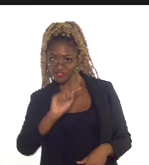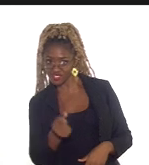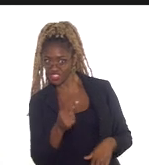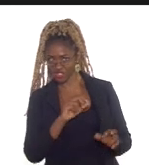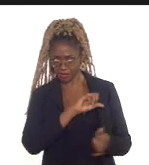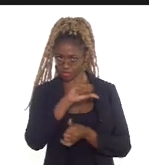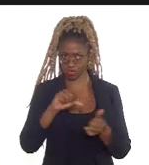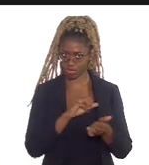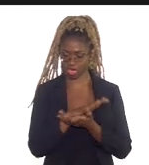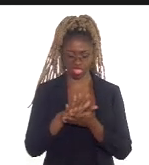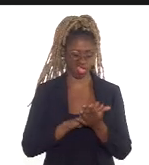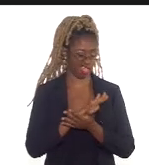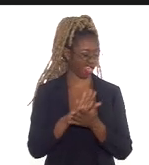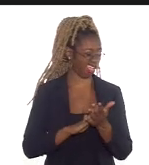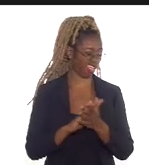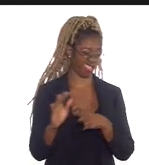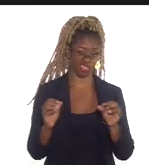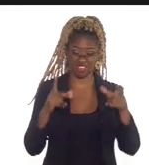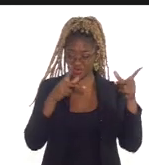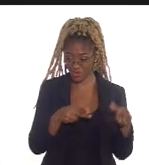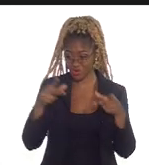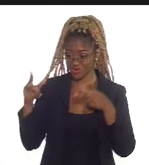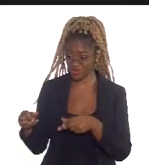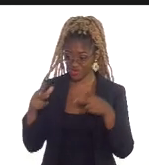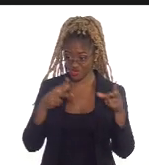do jeito que está,